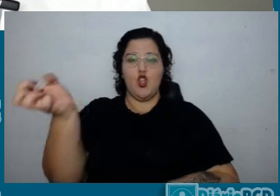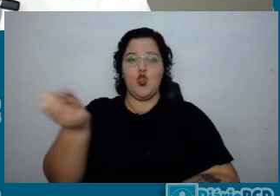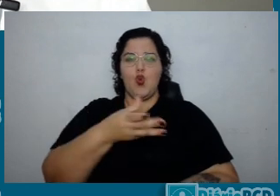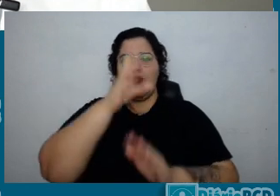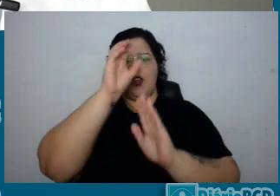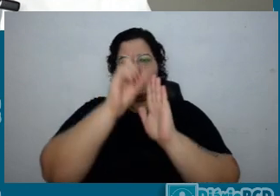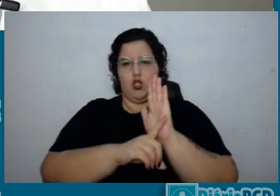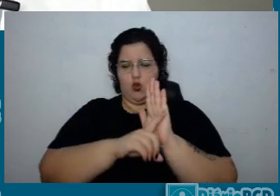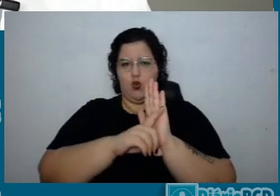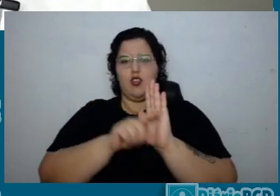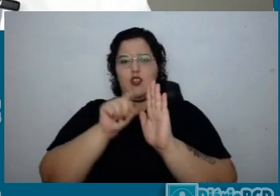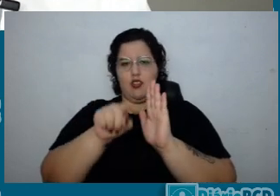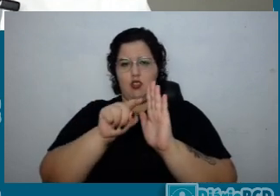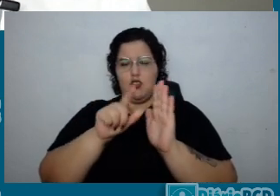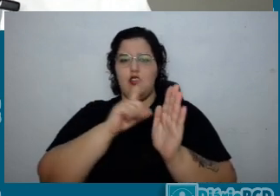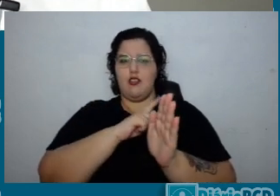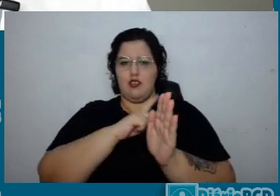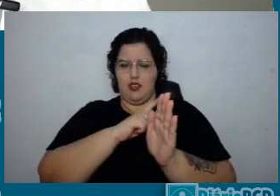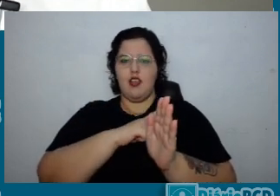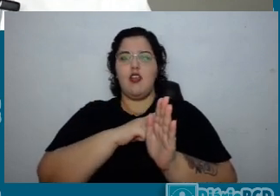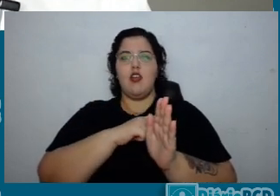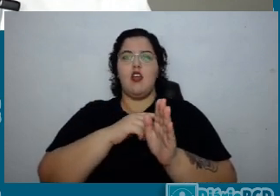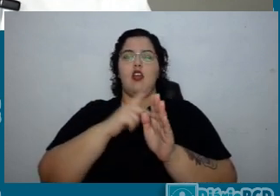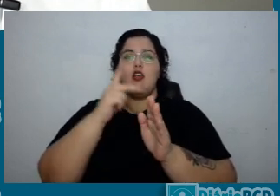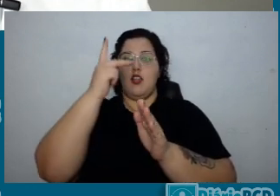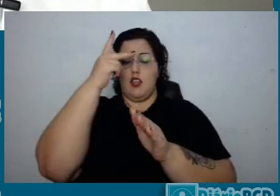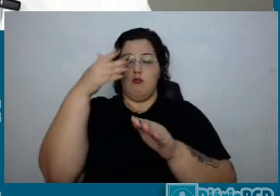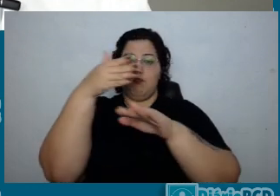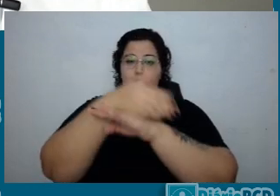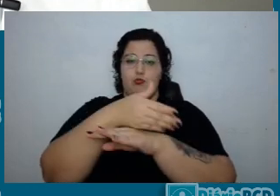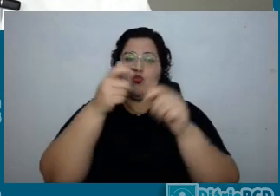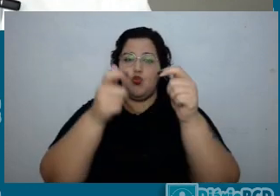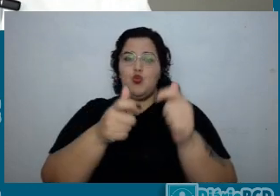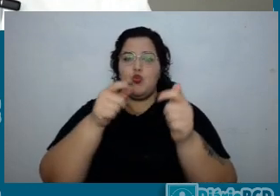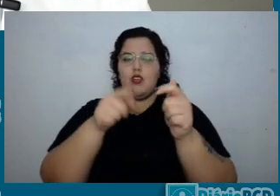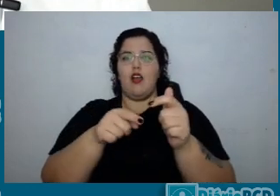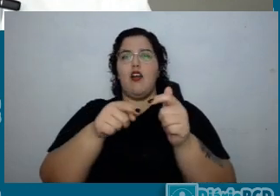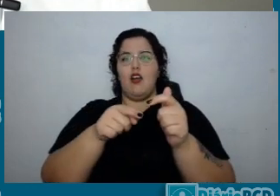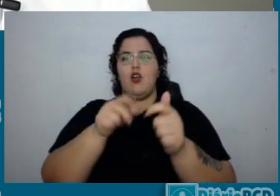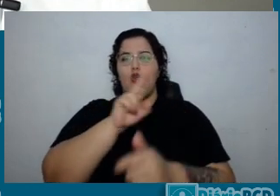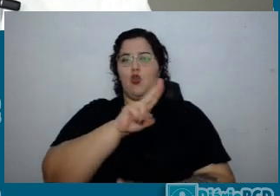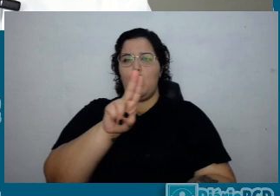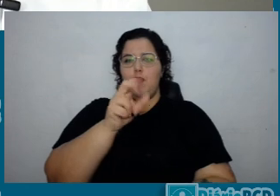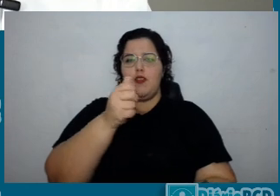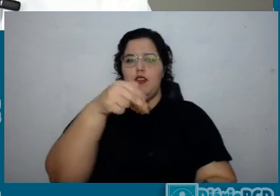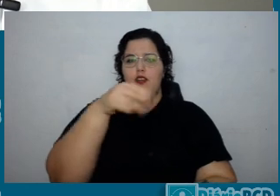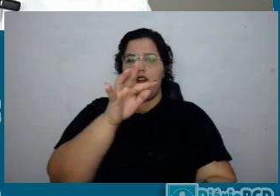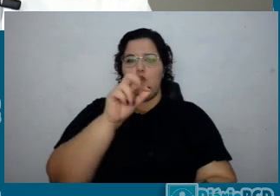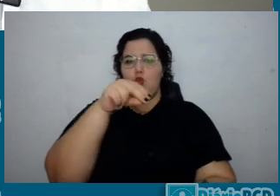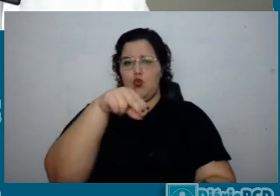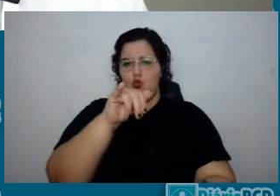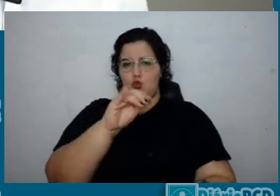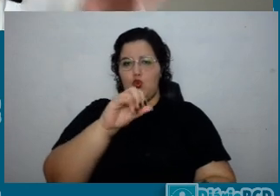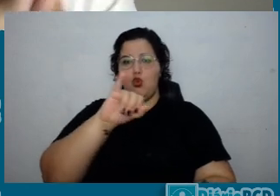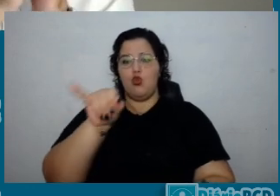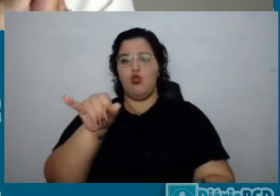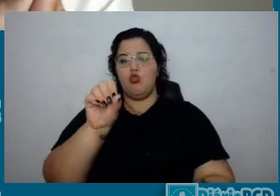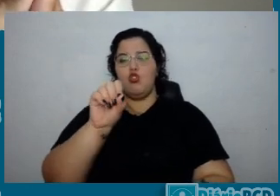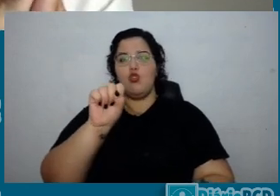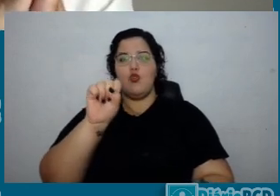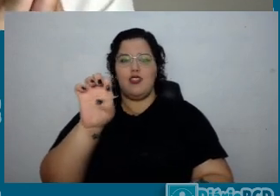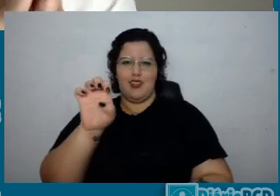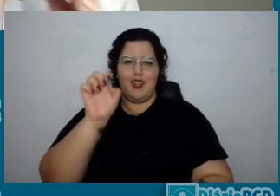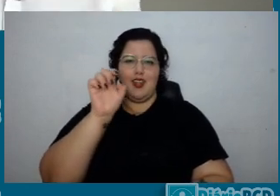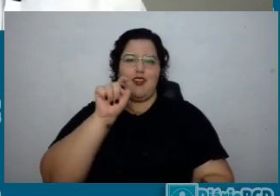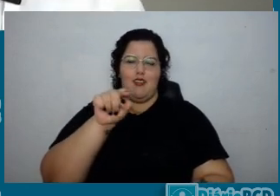nova diretoria, né, de relações institucionais, ocupada pelo Antônio José, que já foi secretário nacional, também